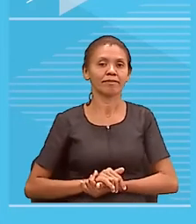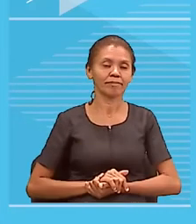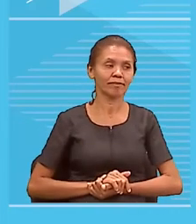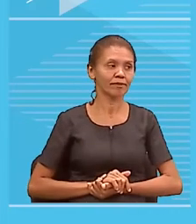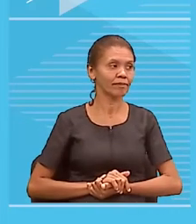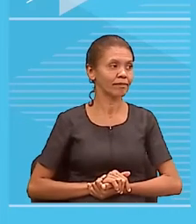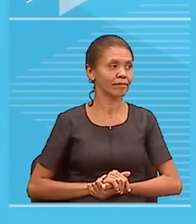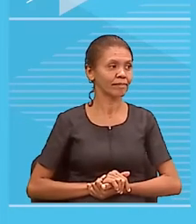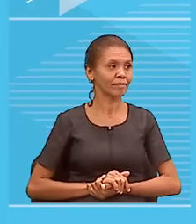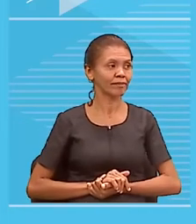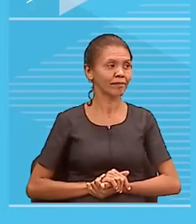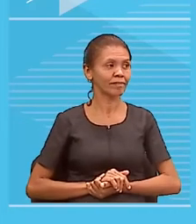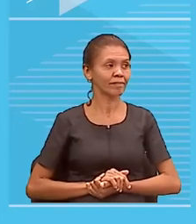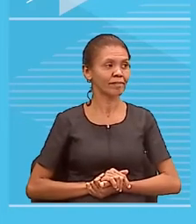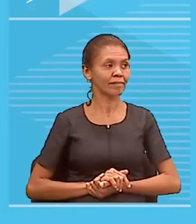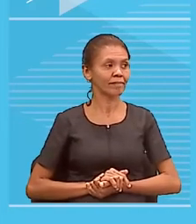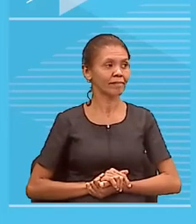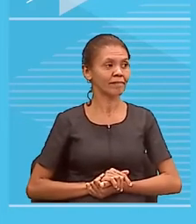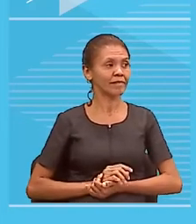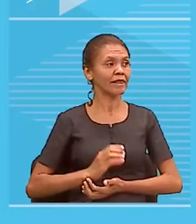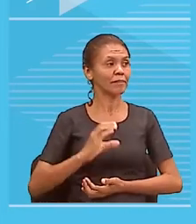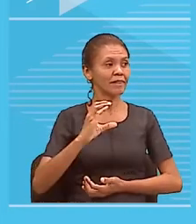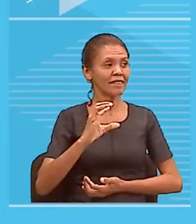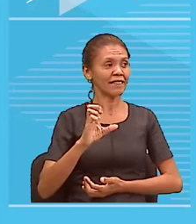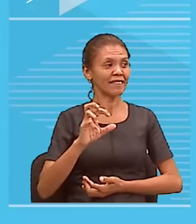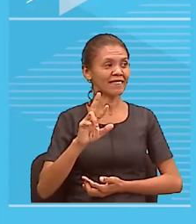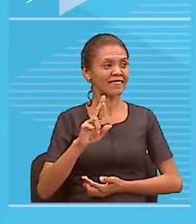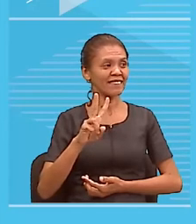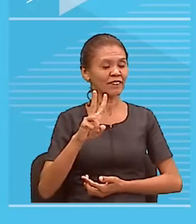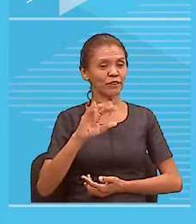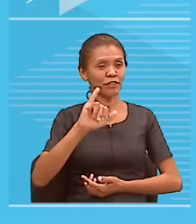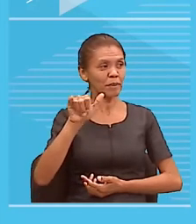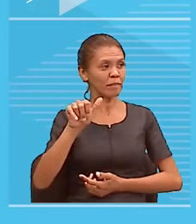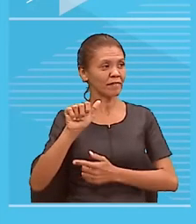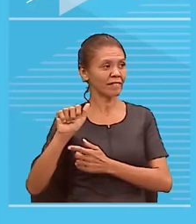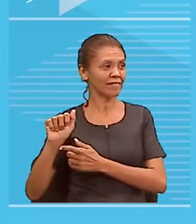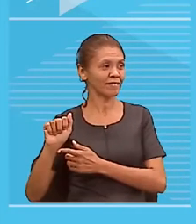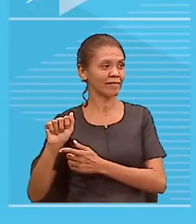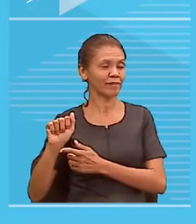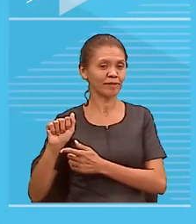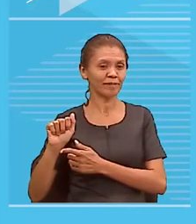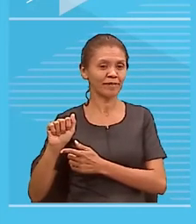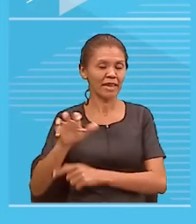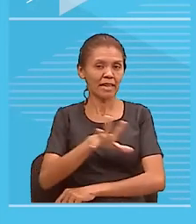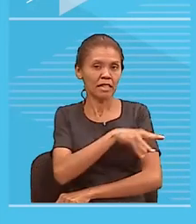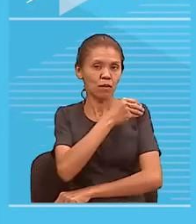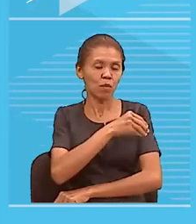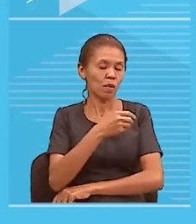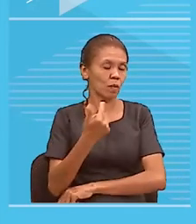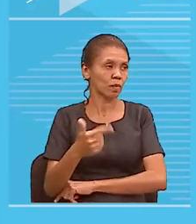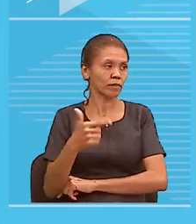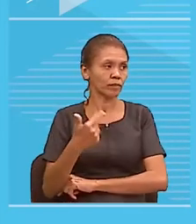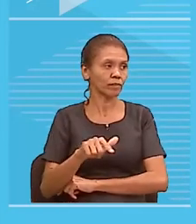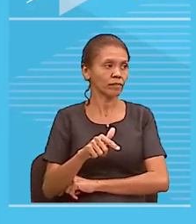nós podemos dizer que a cerveja sem álcool um alimento diet né foi retirado